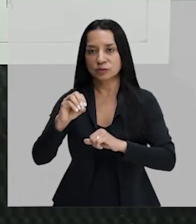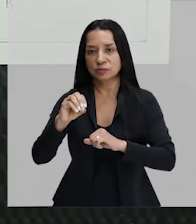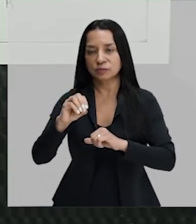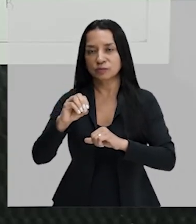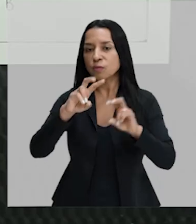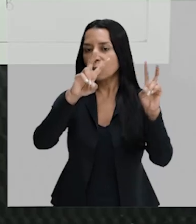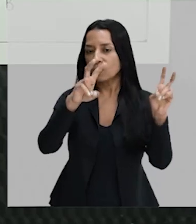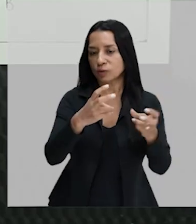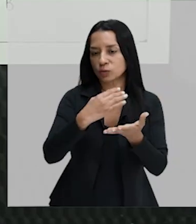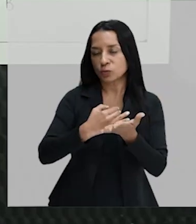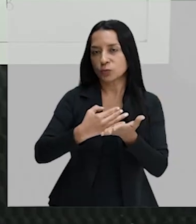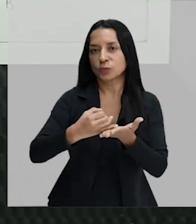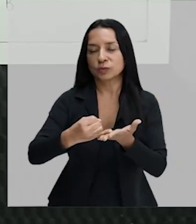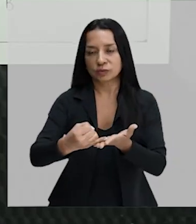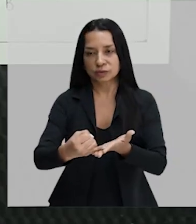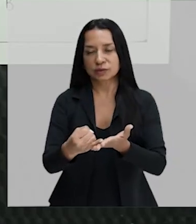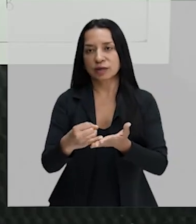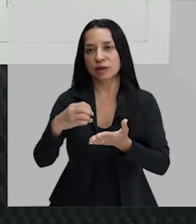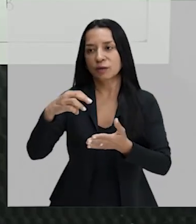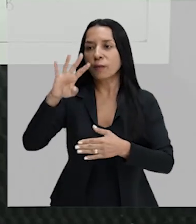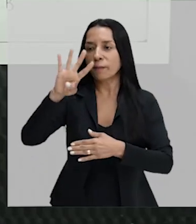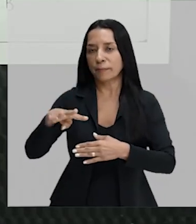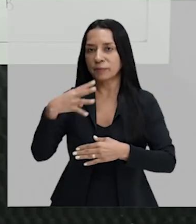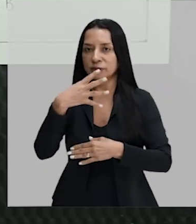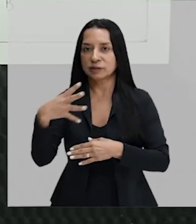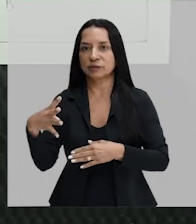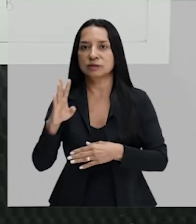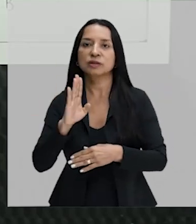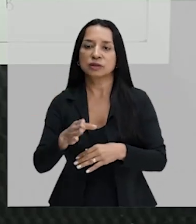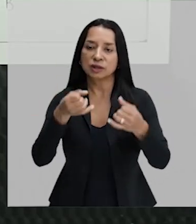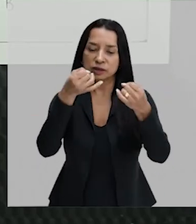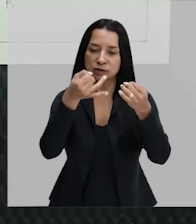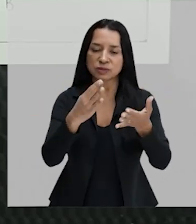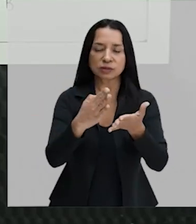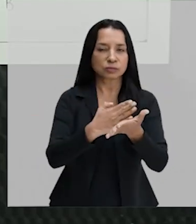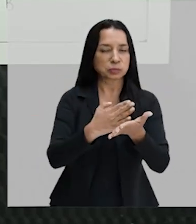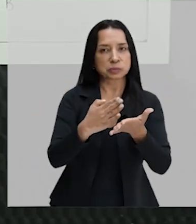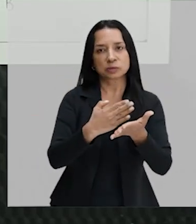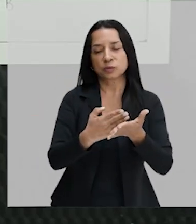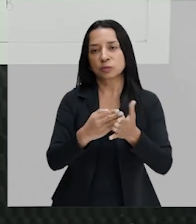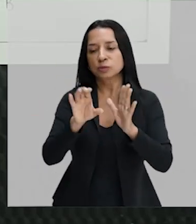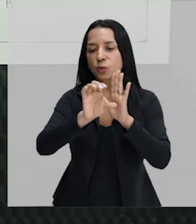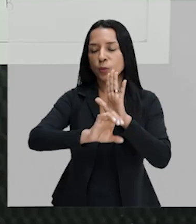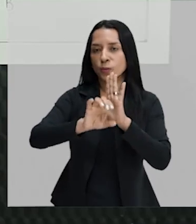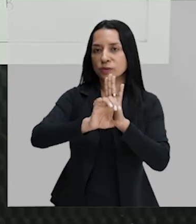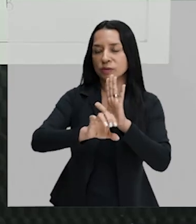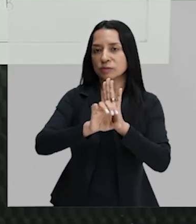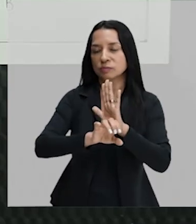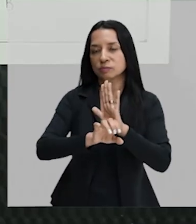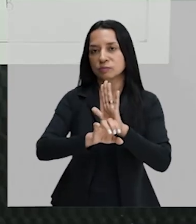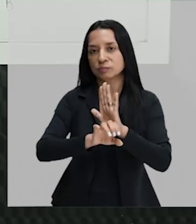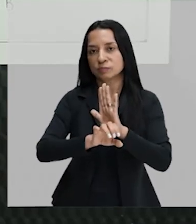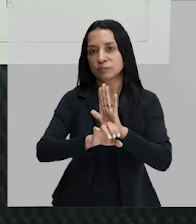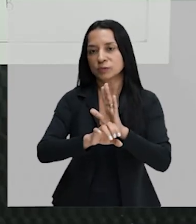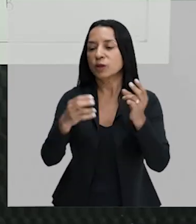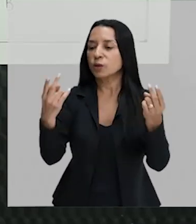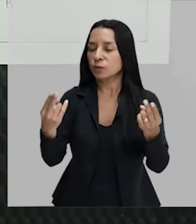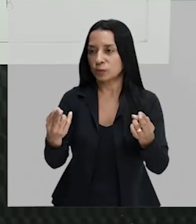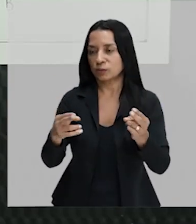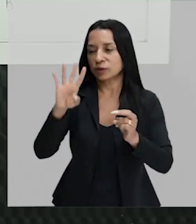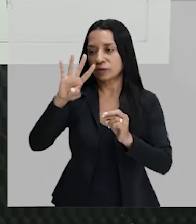das matrizes. Ok? Então, a gente já até falou de algumas coisas sobre a matriz, conceito de matriz, né, igualdade